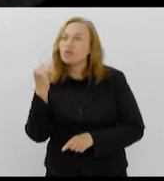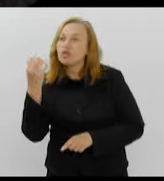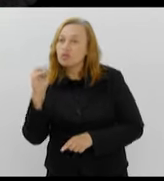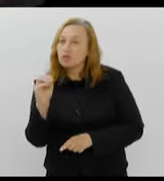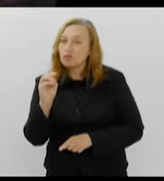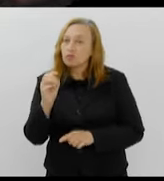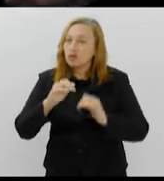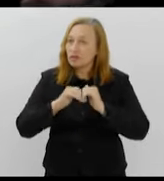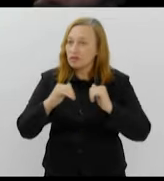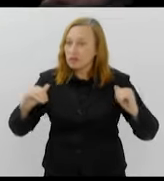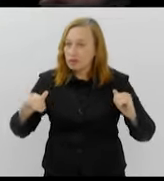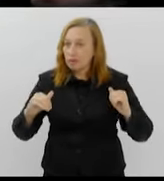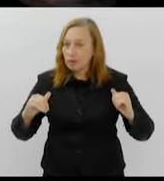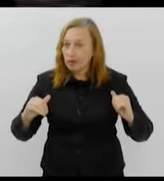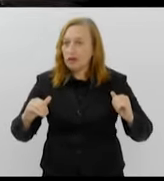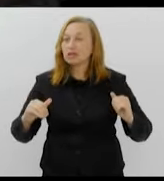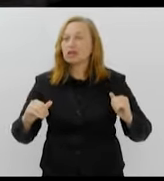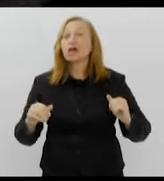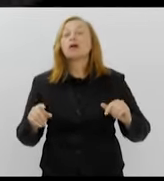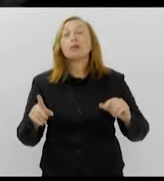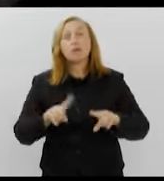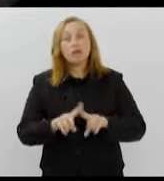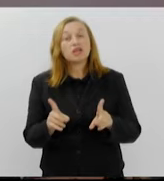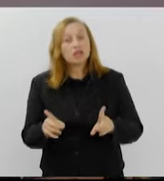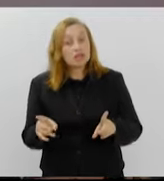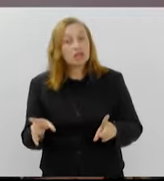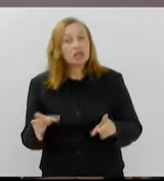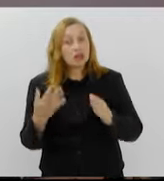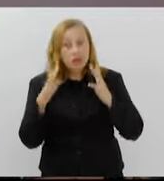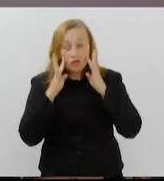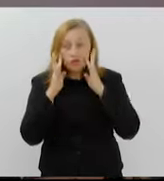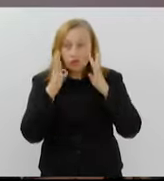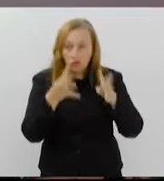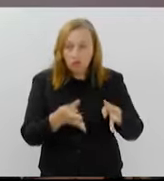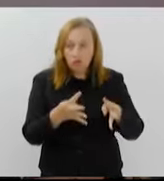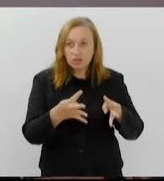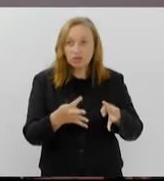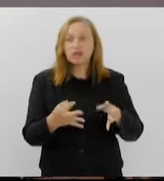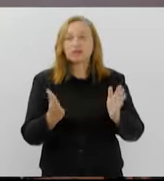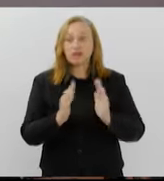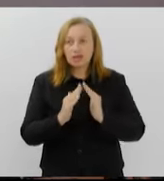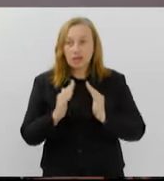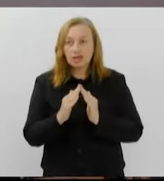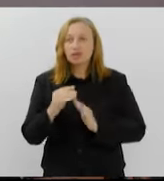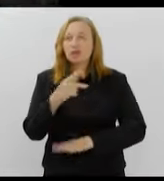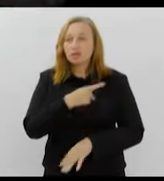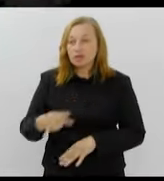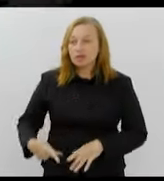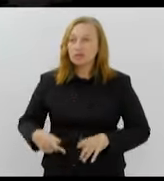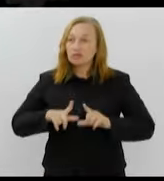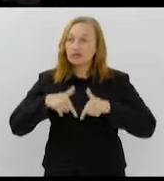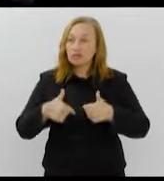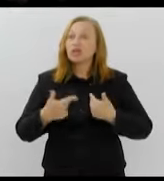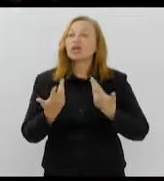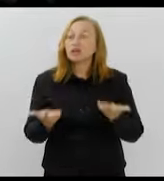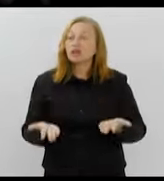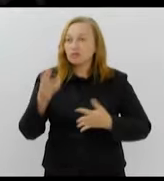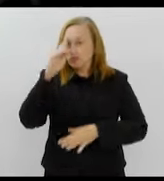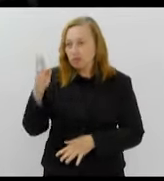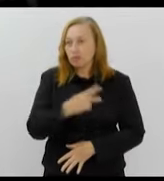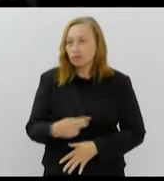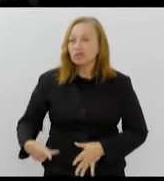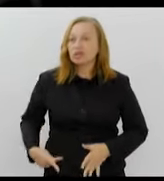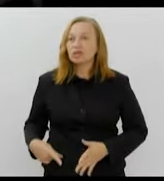junto com os demais mas que tem o ouvido dessa casa Presidente já se manifestou que vai tomar partido então presidente de forma